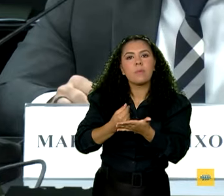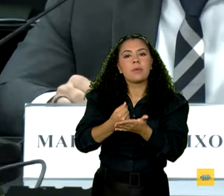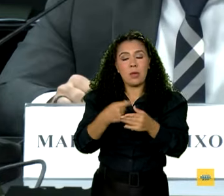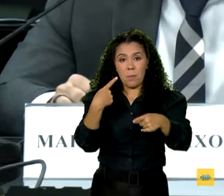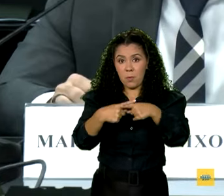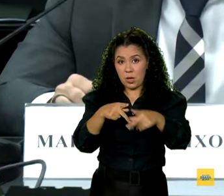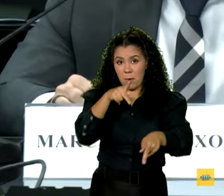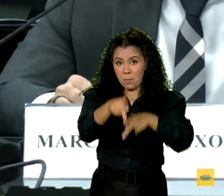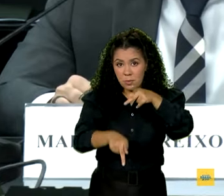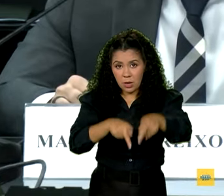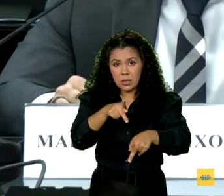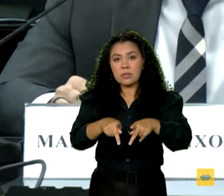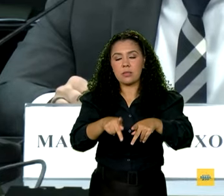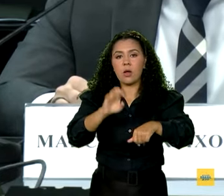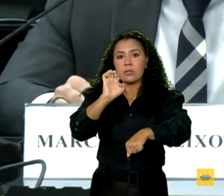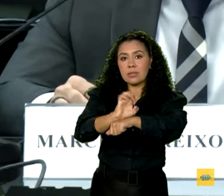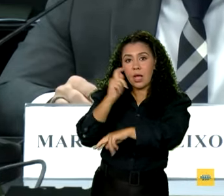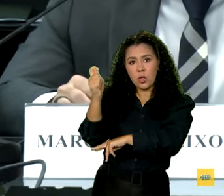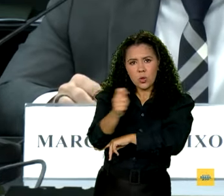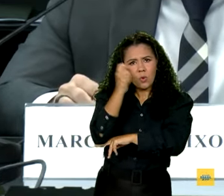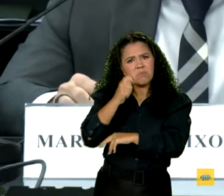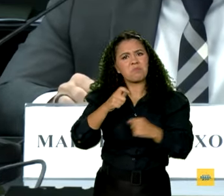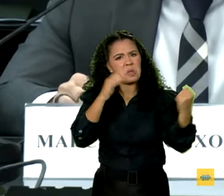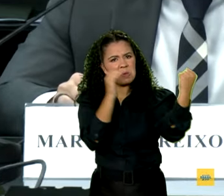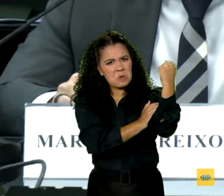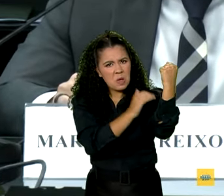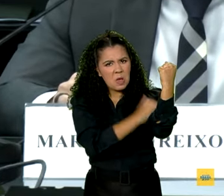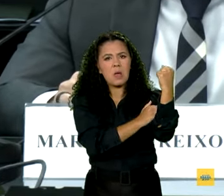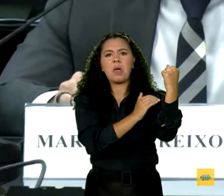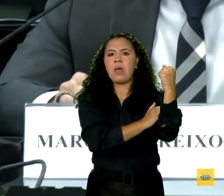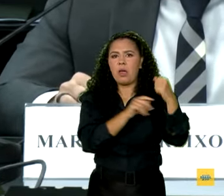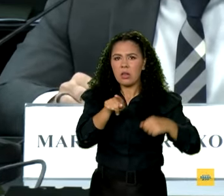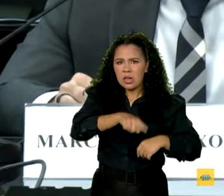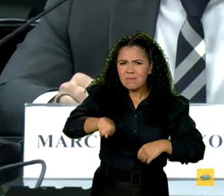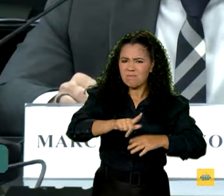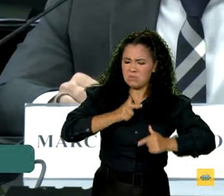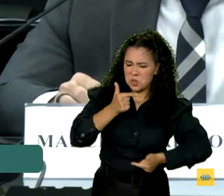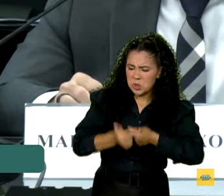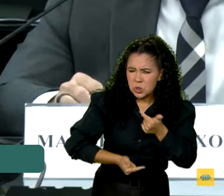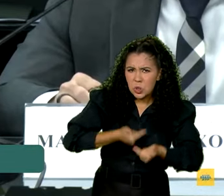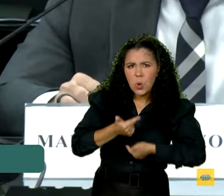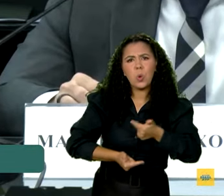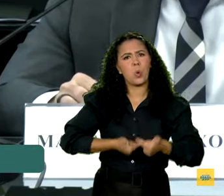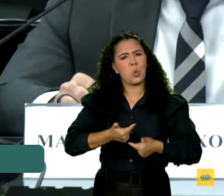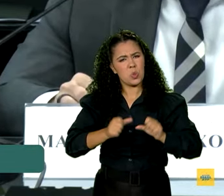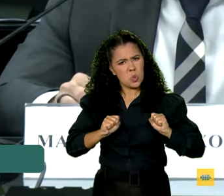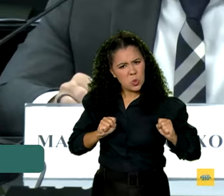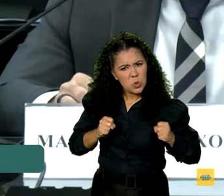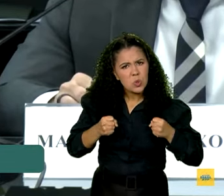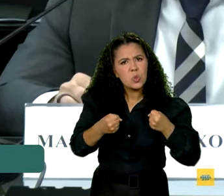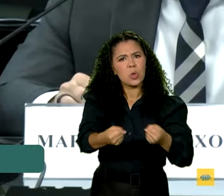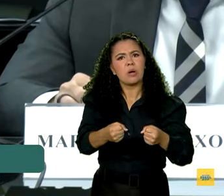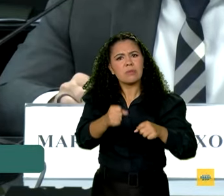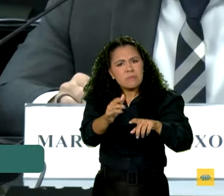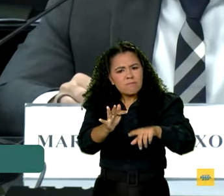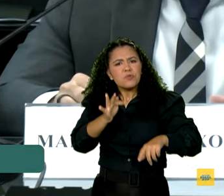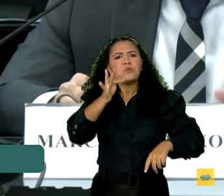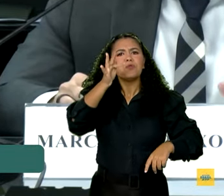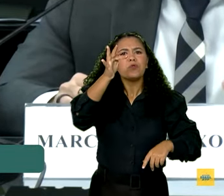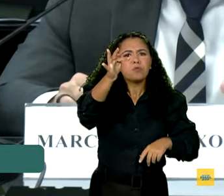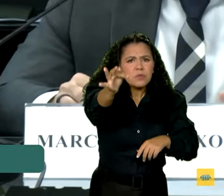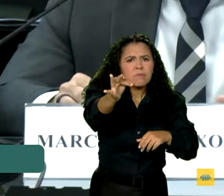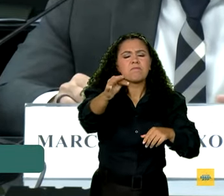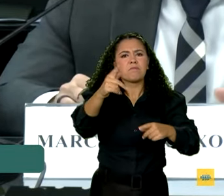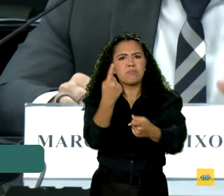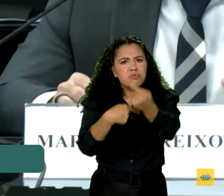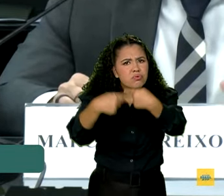povo guerreiro. O povo gaúcho, como todos conhecemos, é um povo trabalhador, é um povo visionário, é um povo que